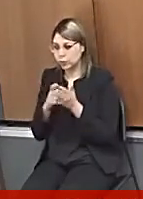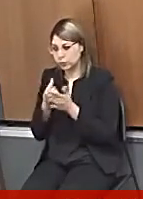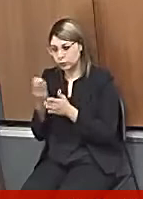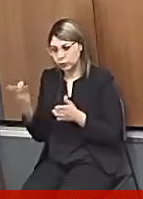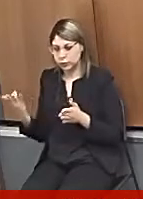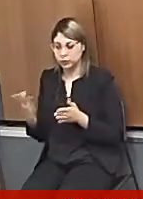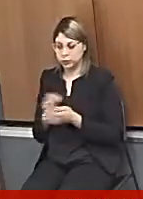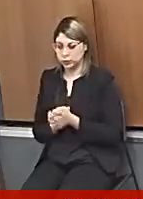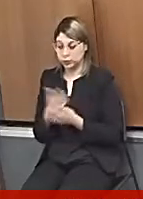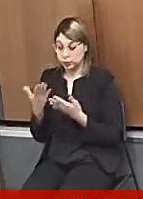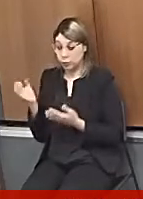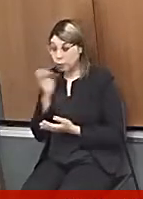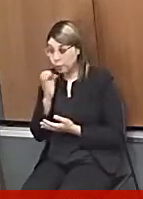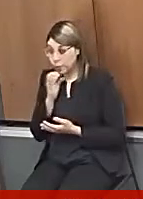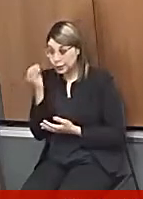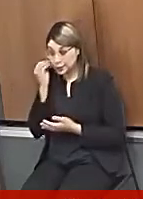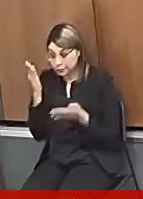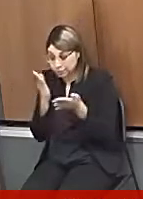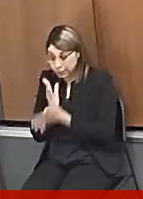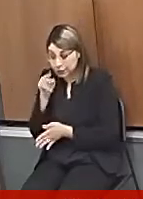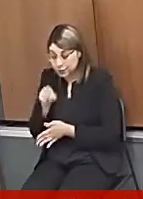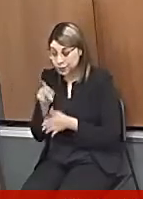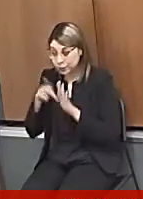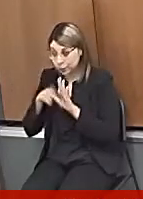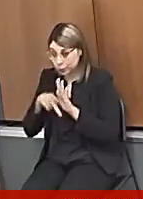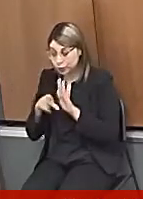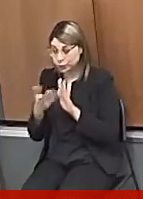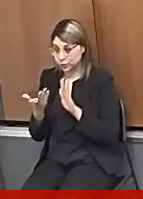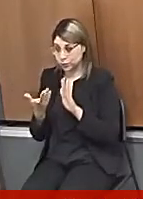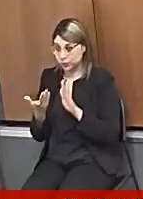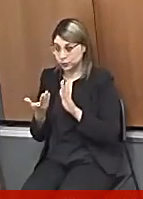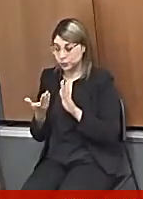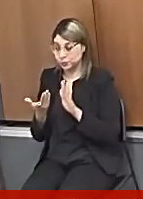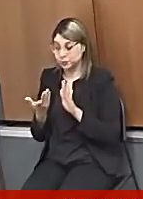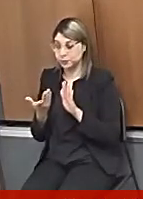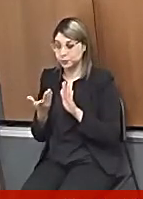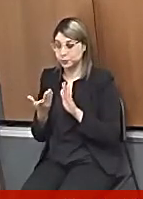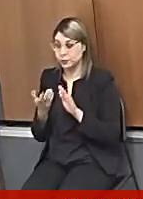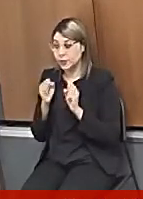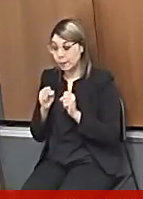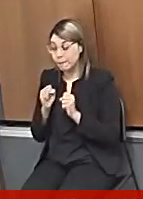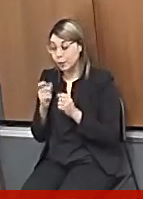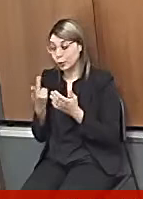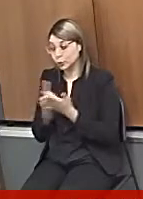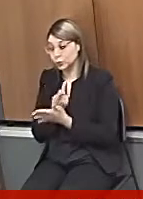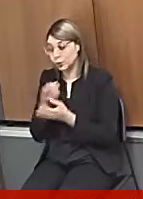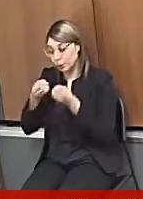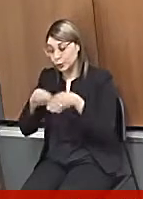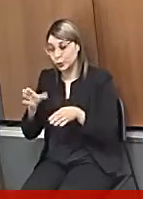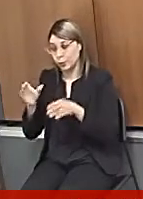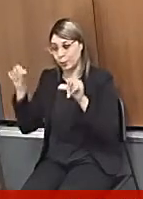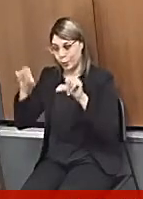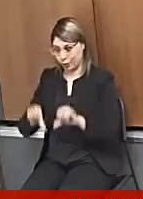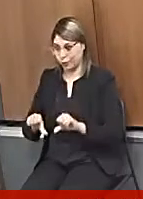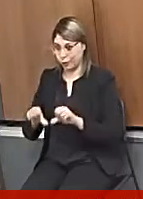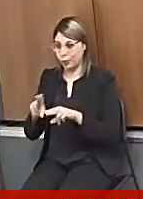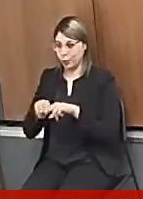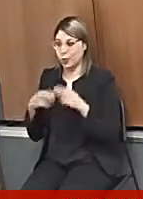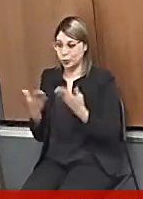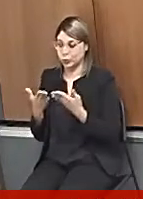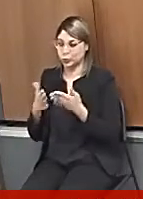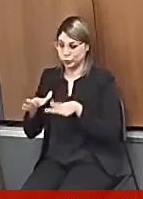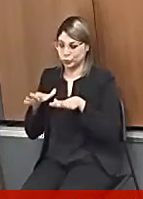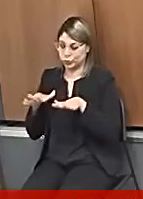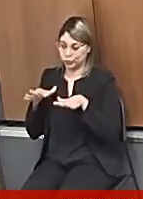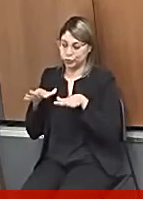a pressa de querer aprovar esse projeto e aqui apreciá lo pode trazer mais prejuízos o que a gente está vendo essa audiência